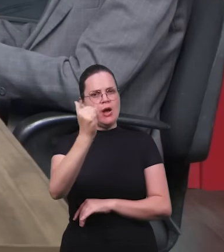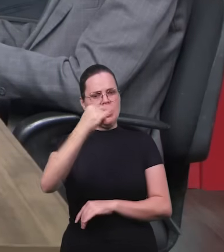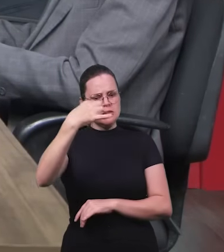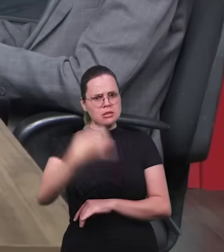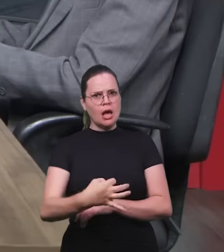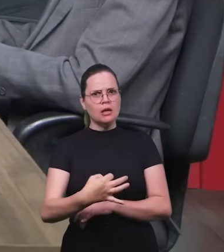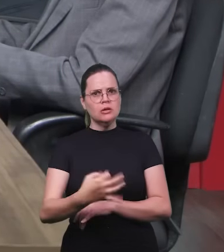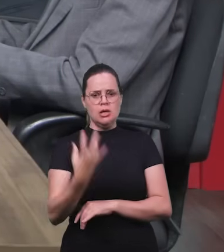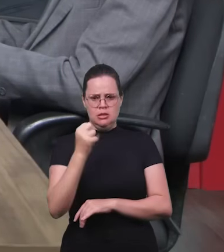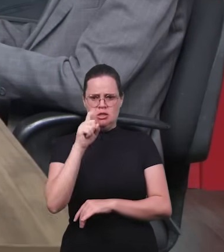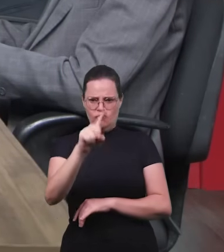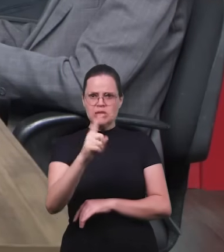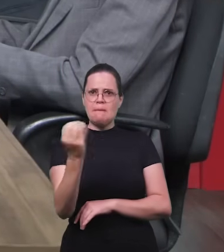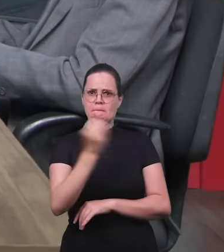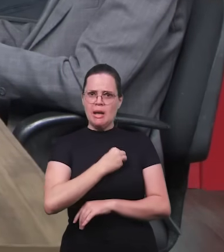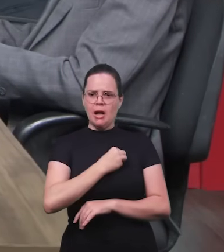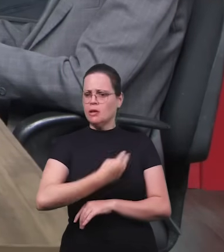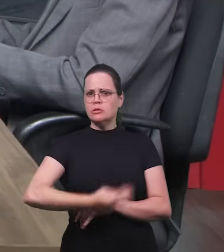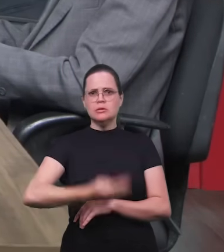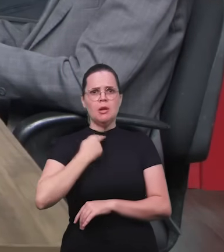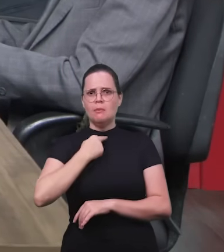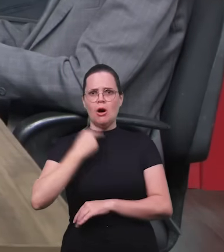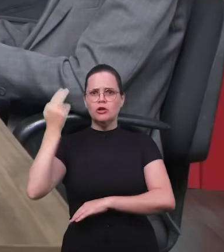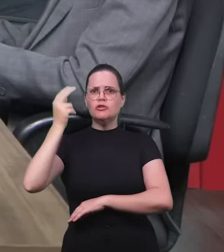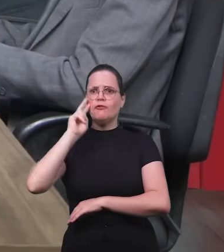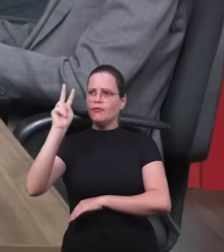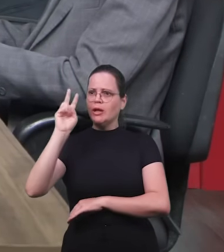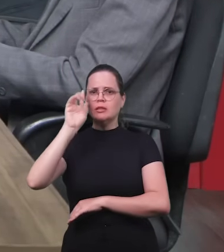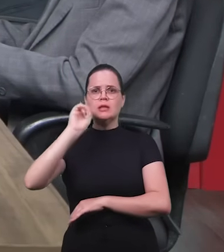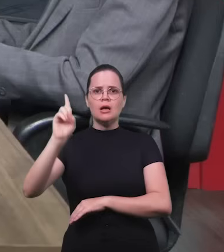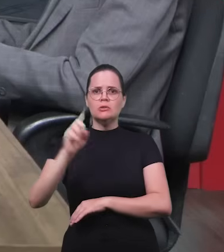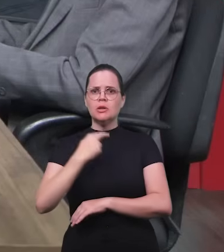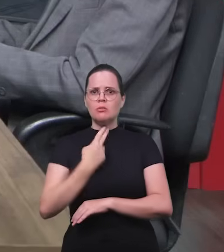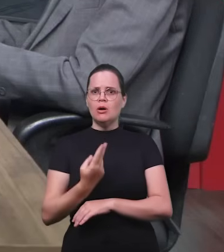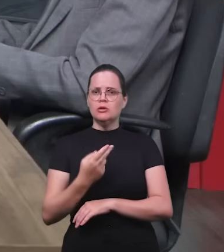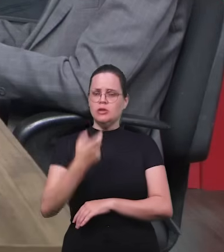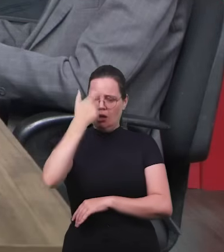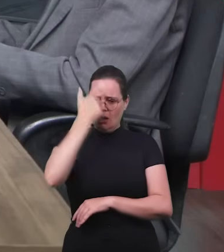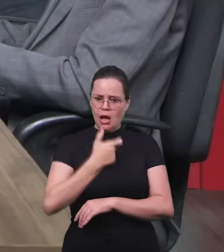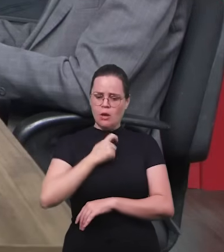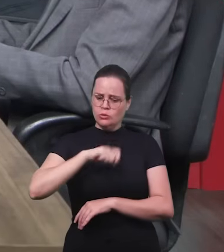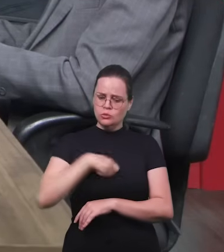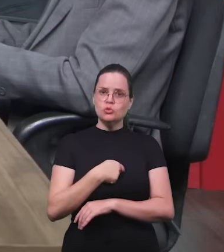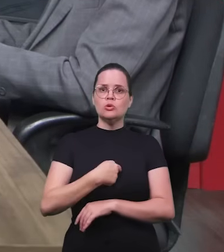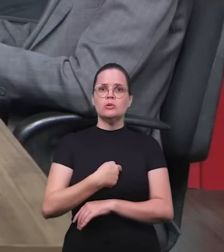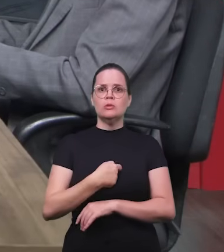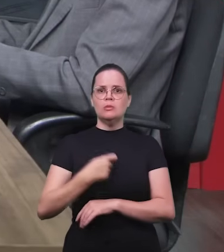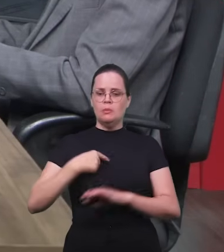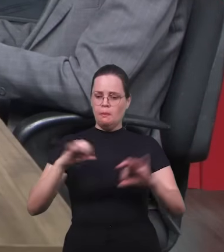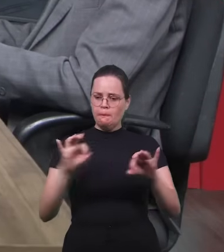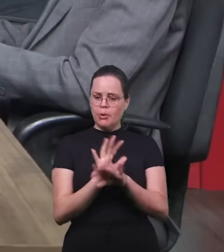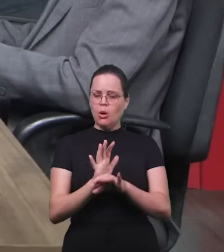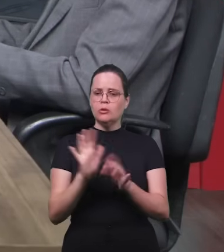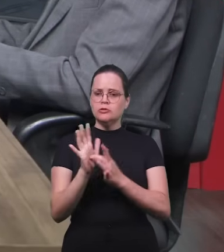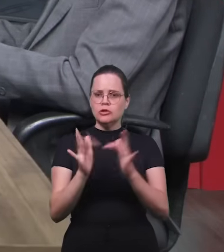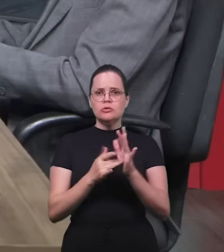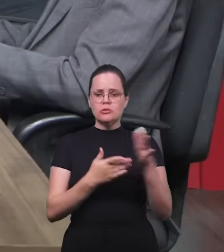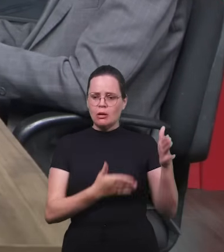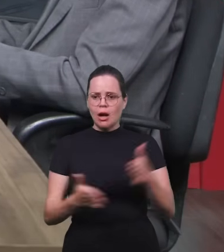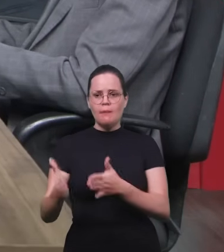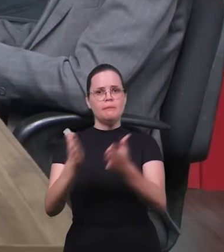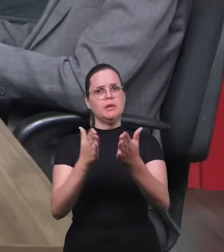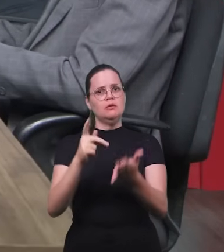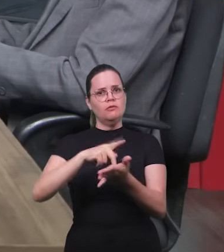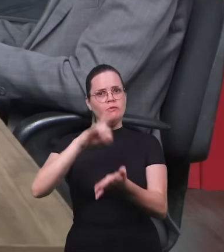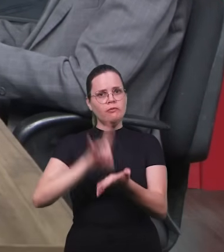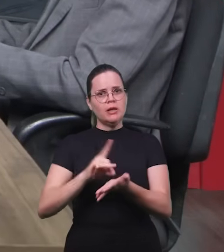a verdade e a vida. Não é uma pergunta que Jesus faz, é uma afirmação, né? Porque dentro do plano de Deus aquilo é